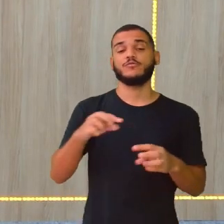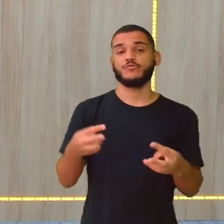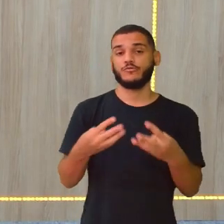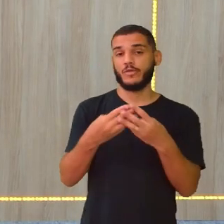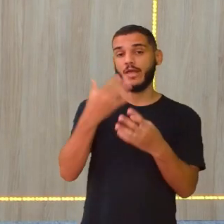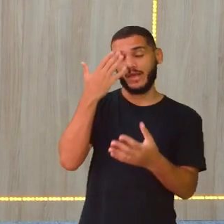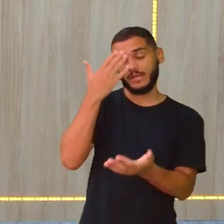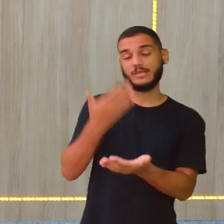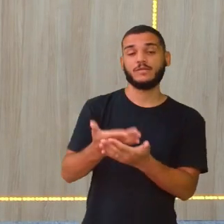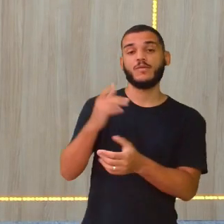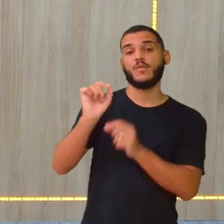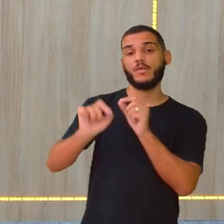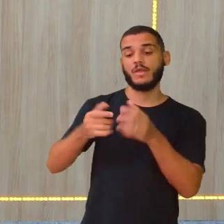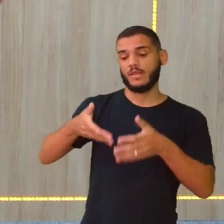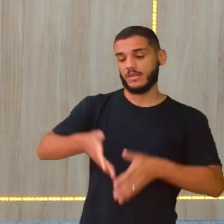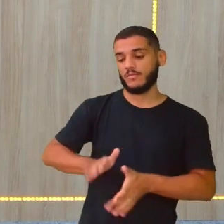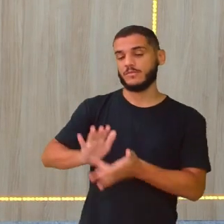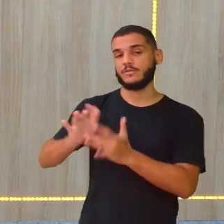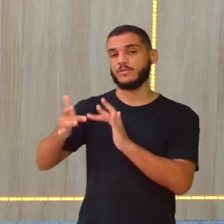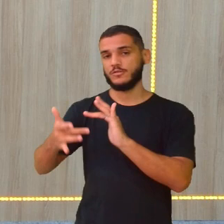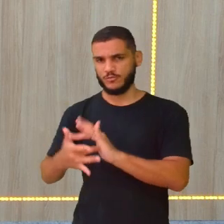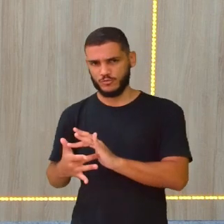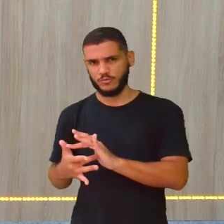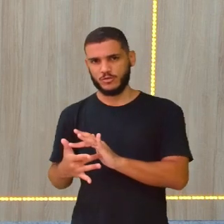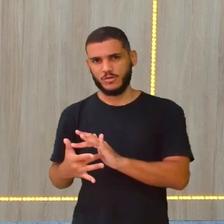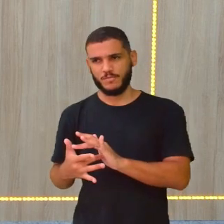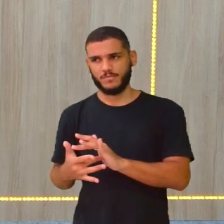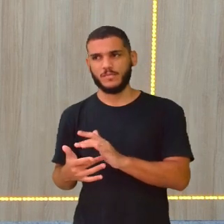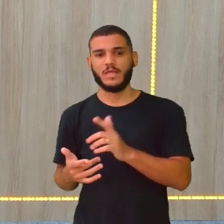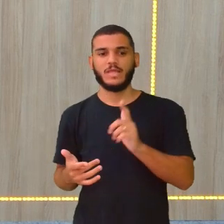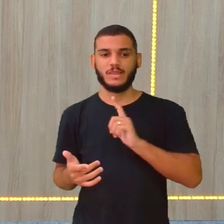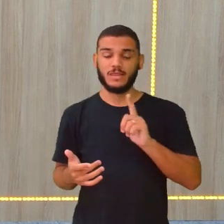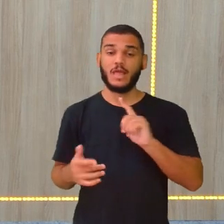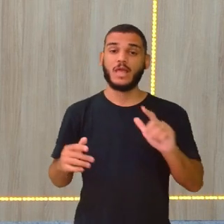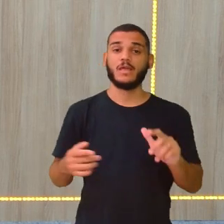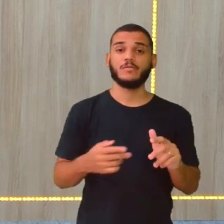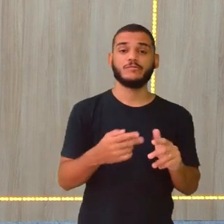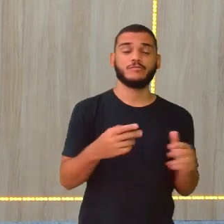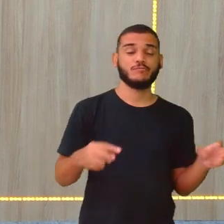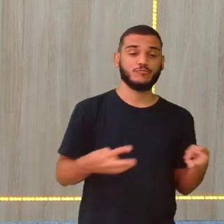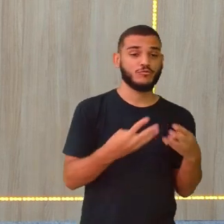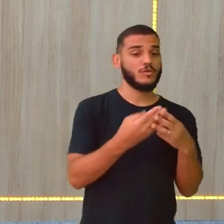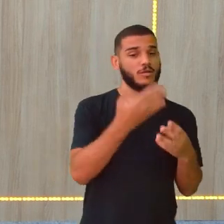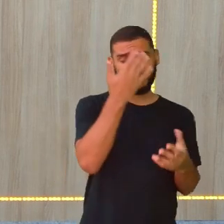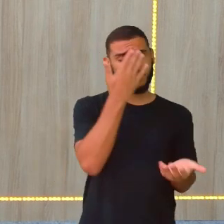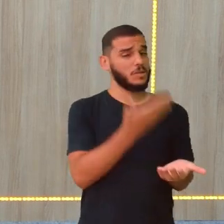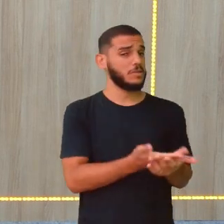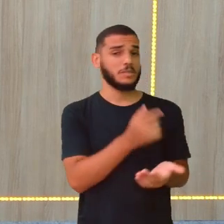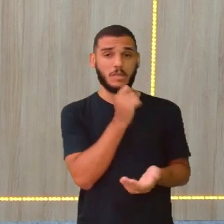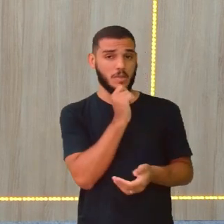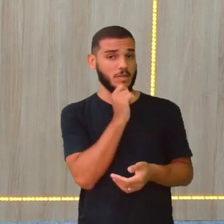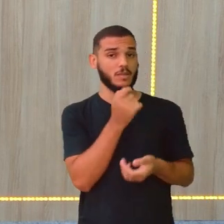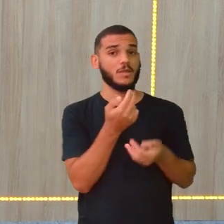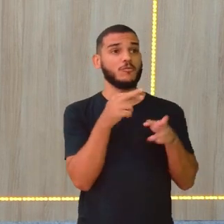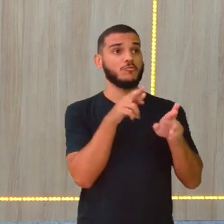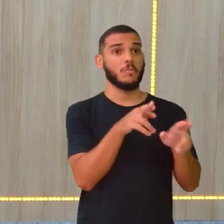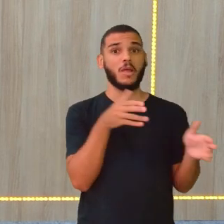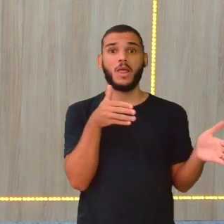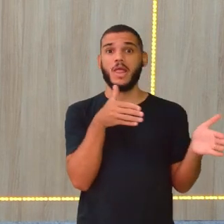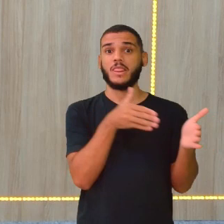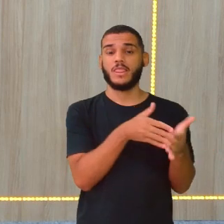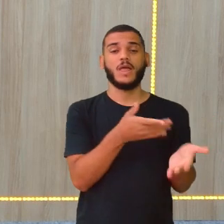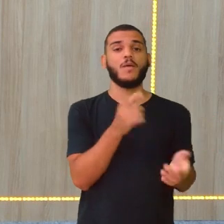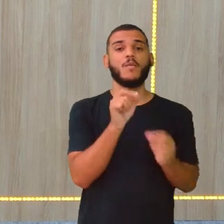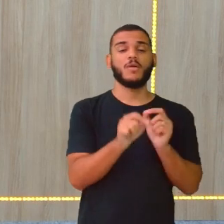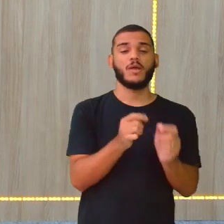que acreditam, não é? No nascimento de Jesus e existem judeus não cristãos que continuam esperando até hoje